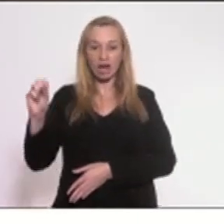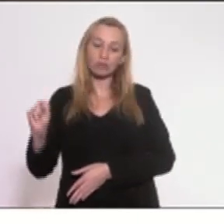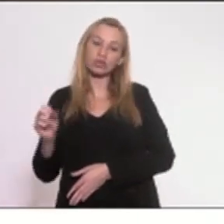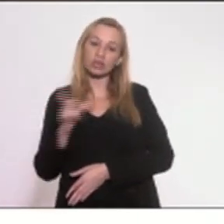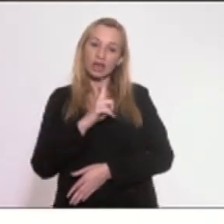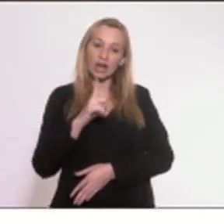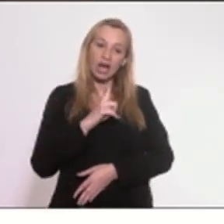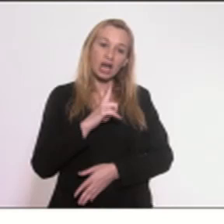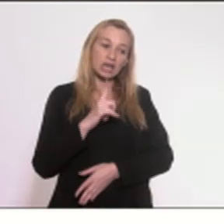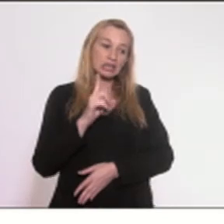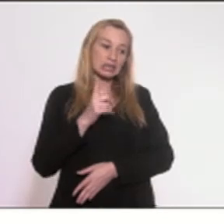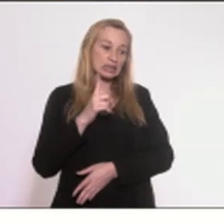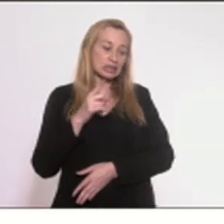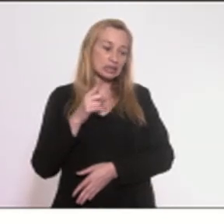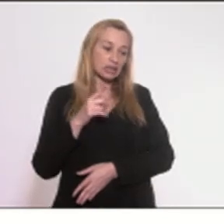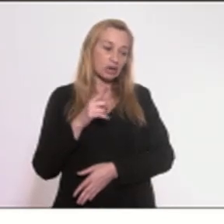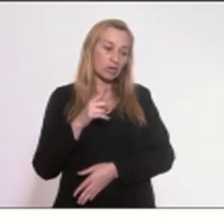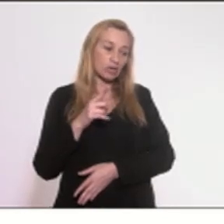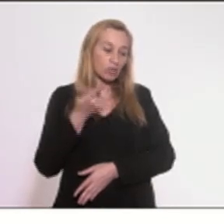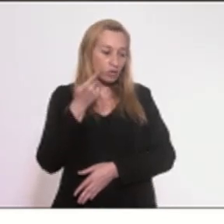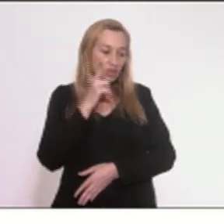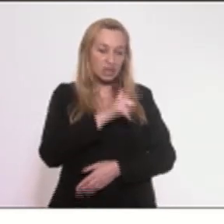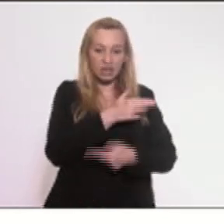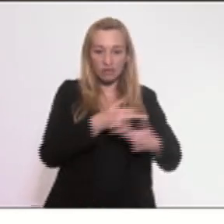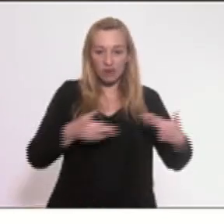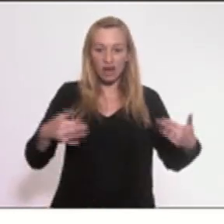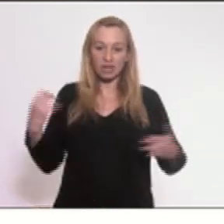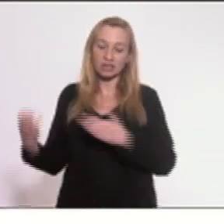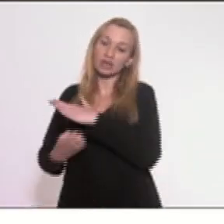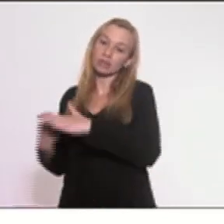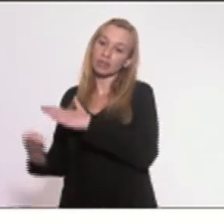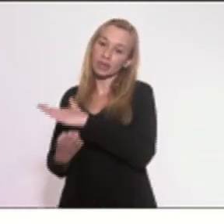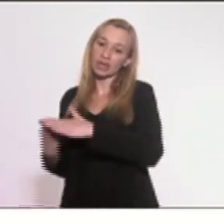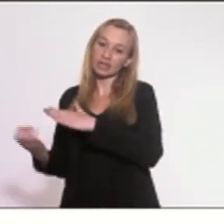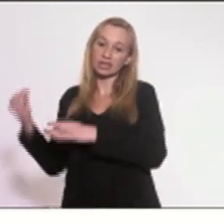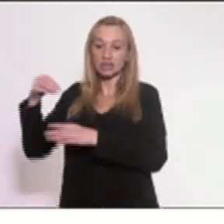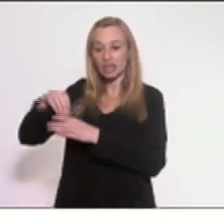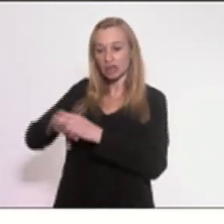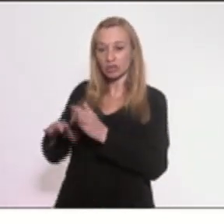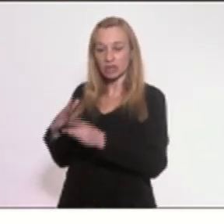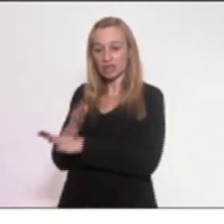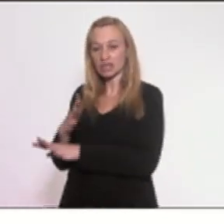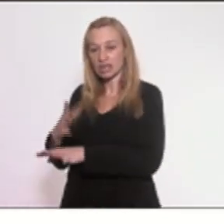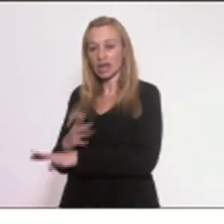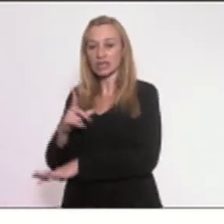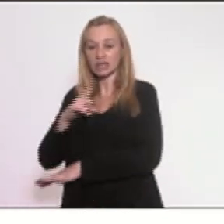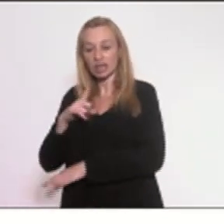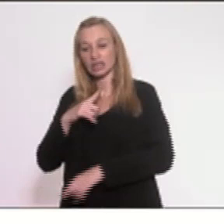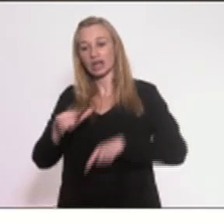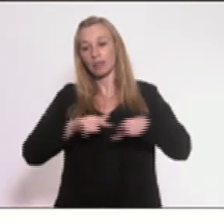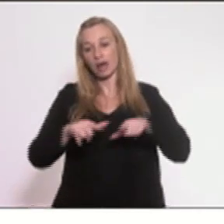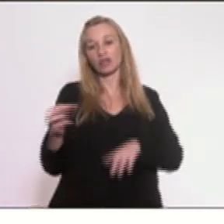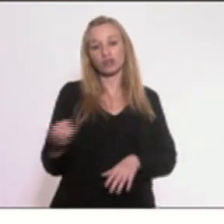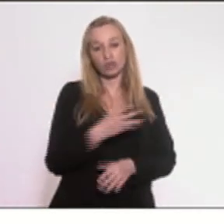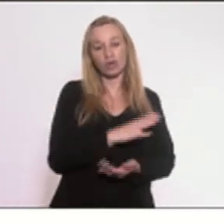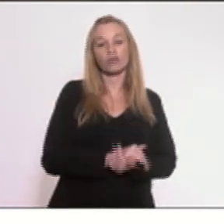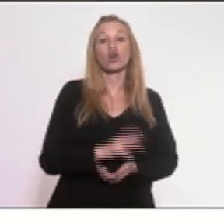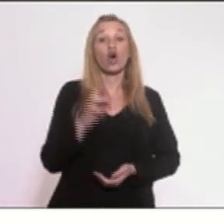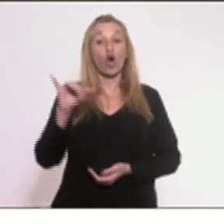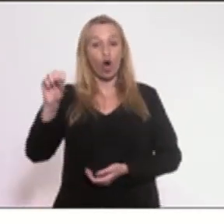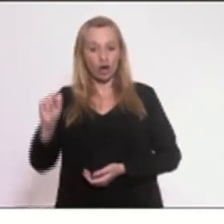não atrairmos grandes empresas para a geração de emprego. A dependência dos recursos do